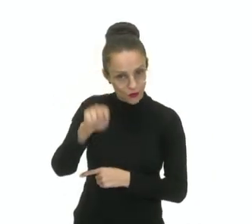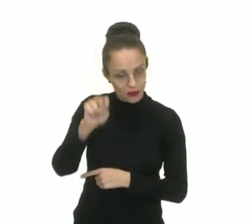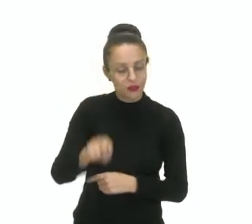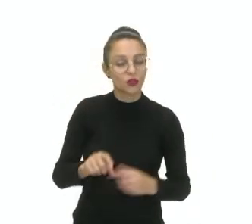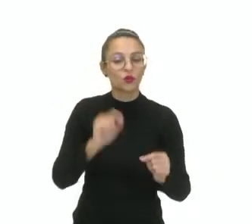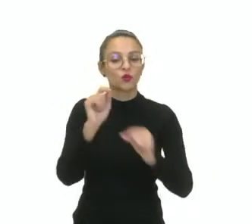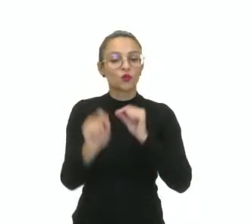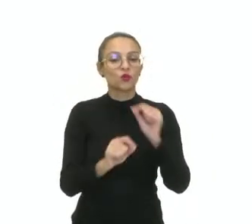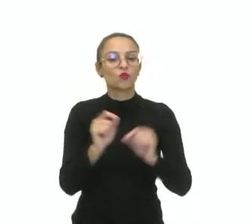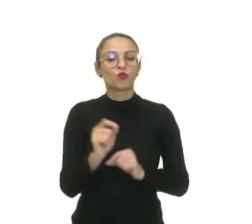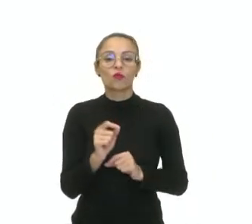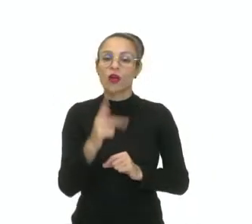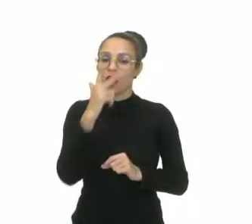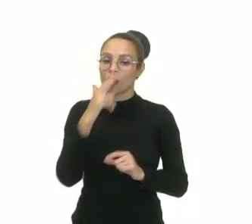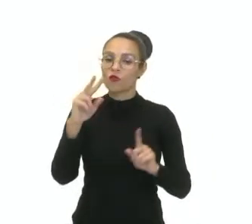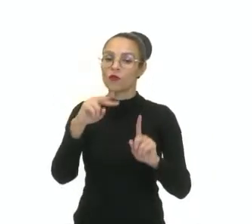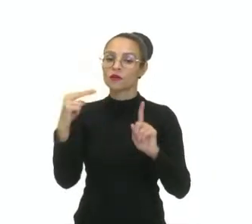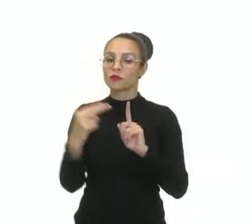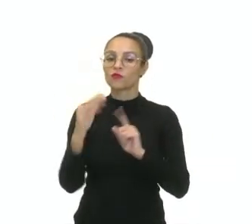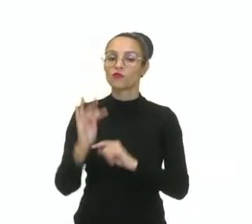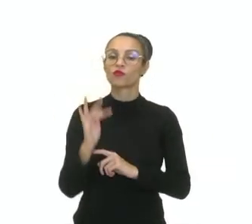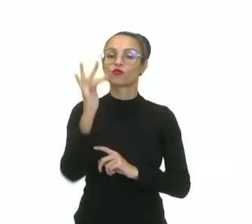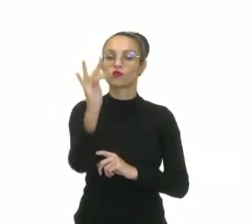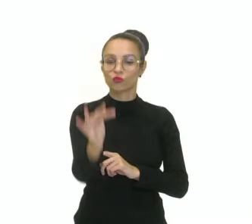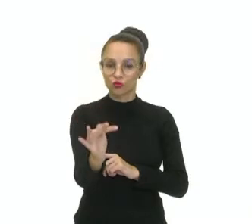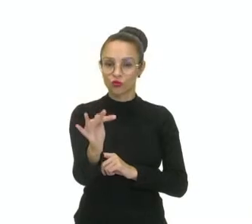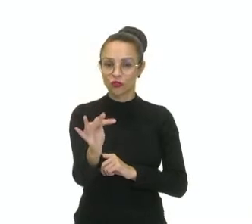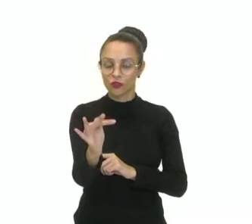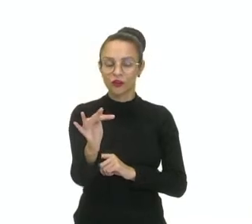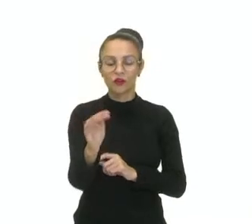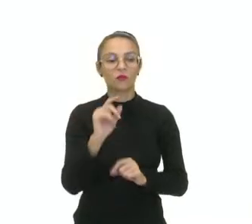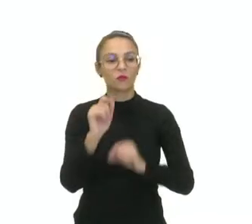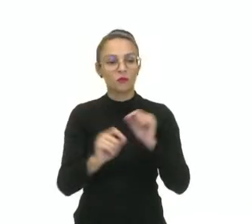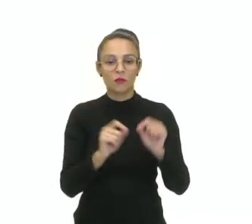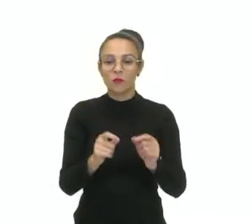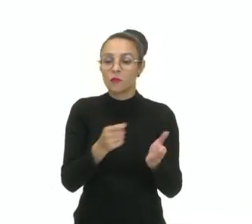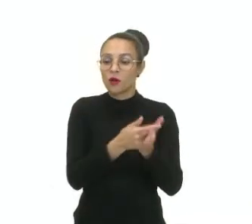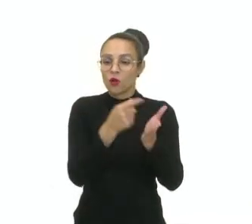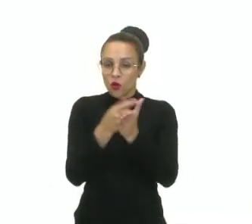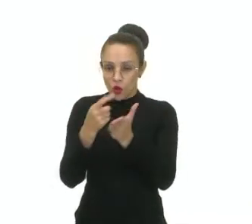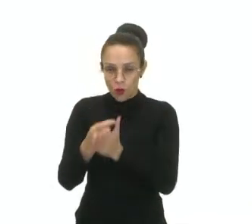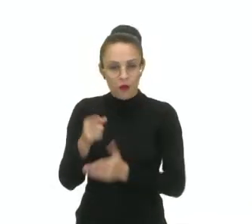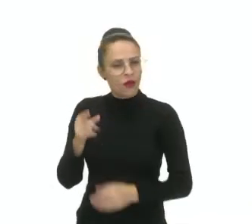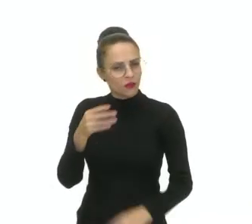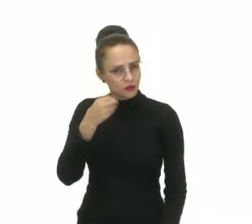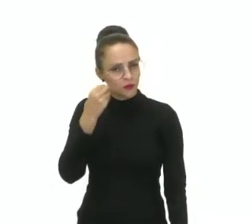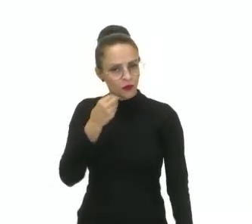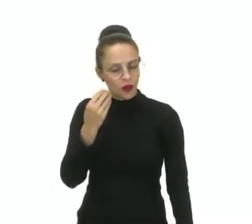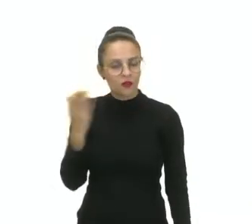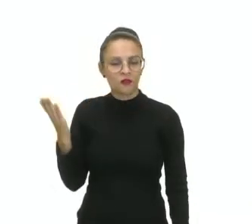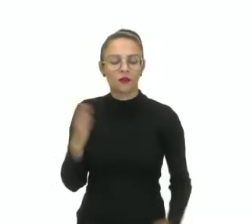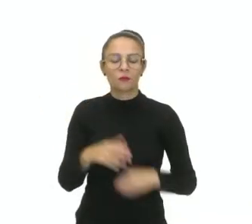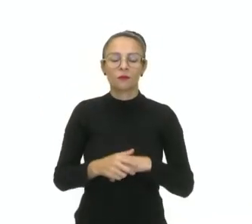qual supõe uma perspectiva futura para o consumidor efetivar essa experiência.